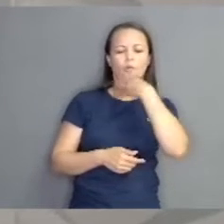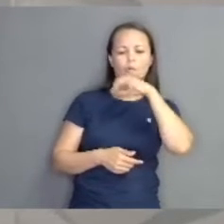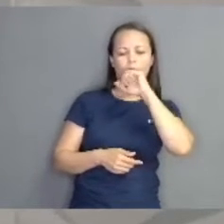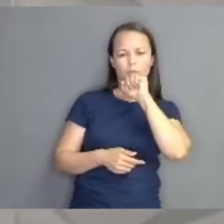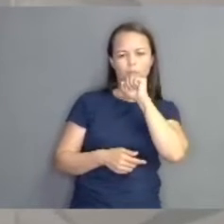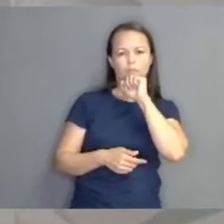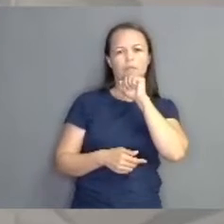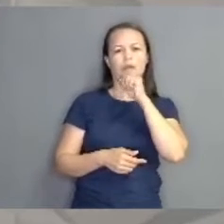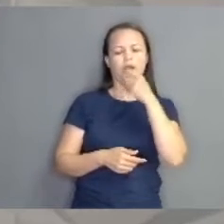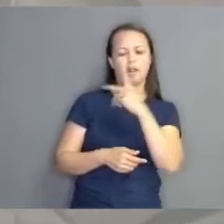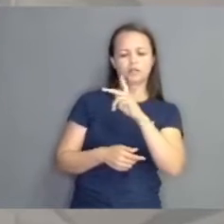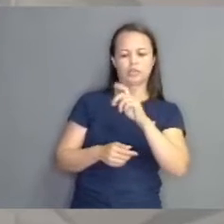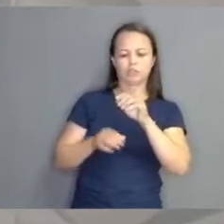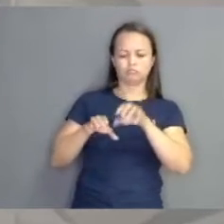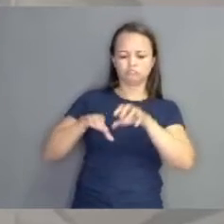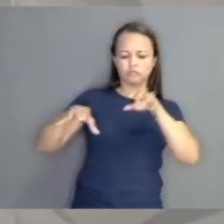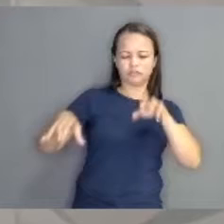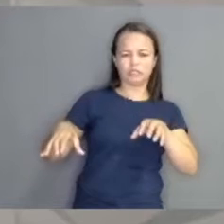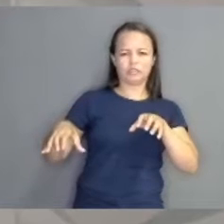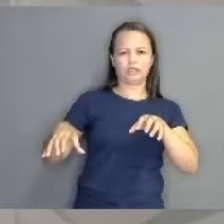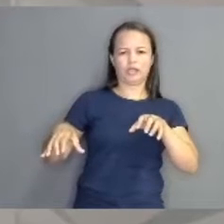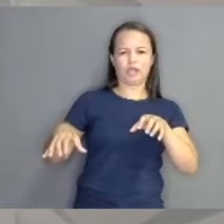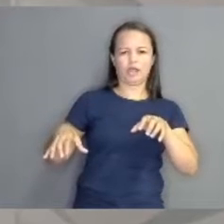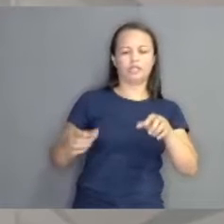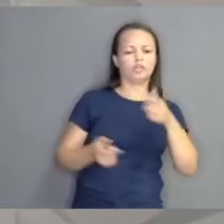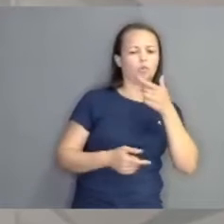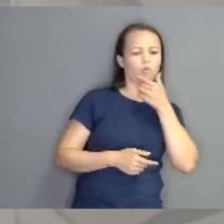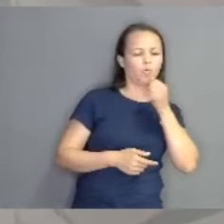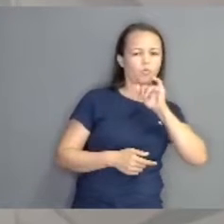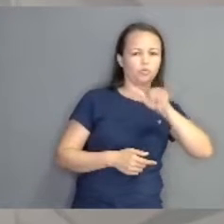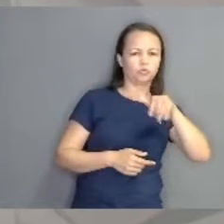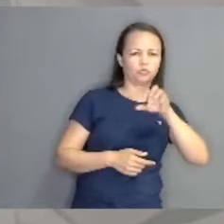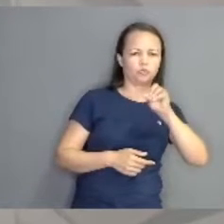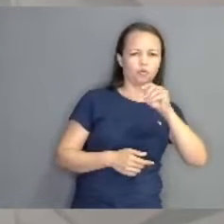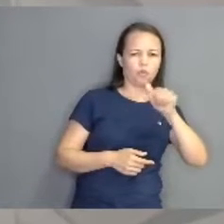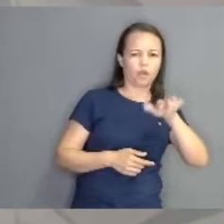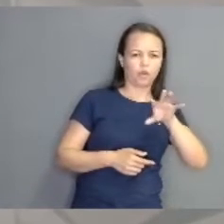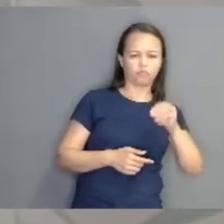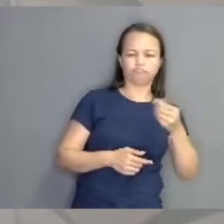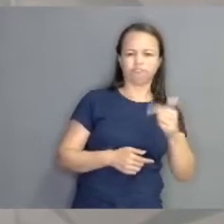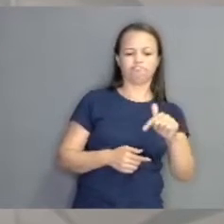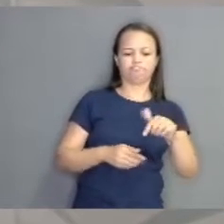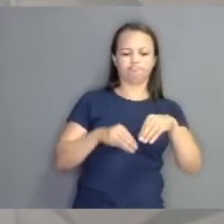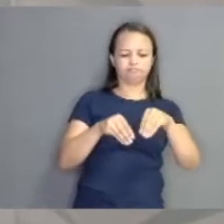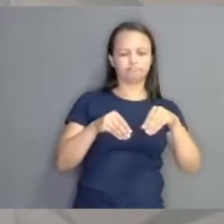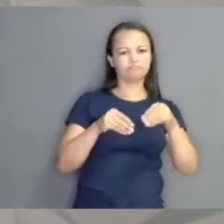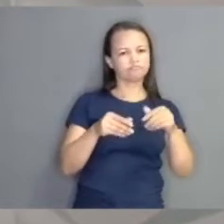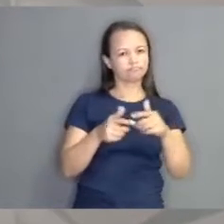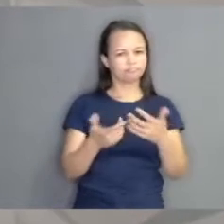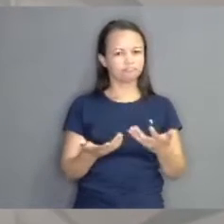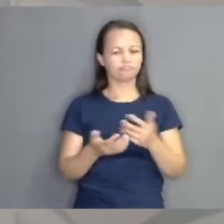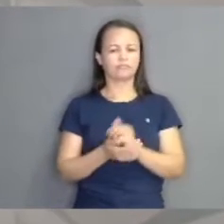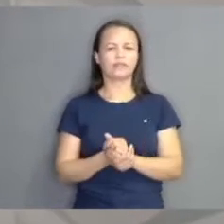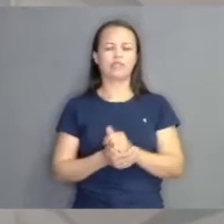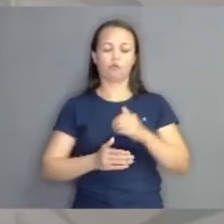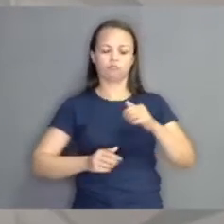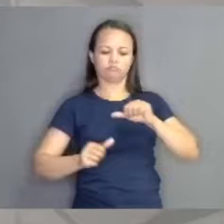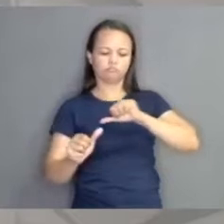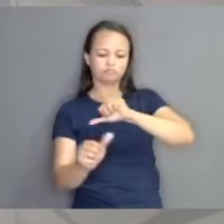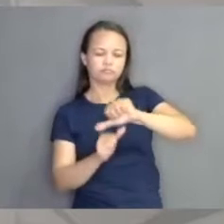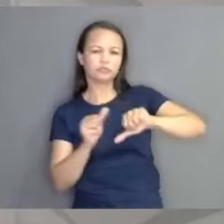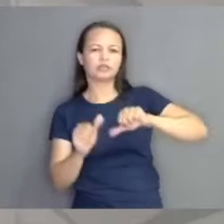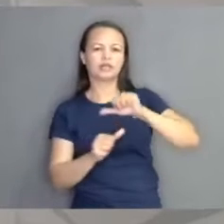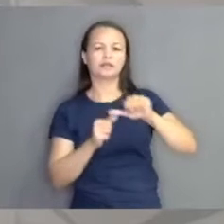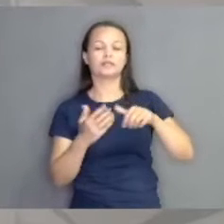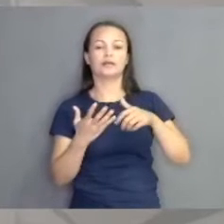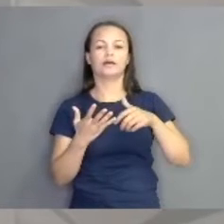Sem Terra. Com o passar do tempo, houve uma mudança, né? E de forma gradativa foram aparecendo.